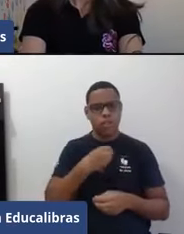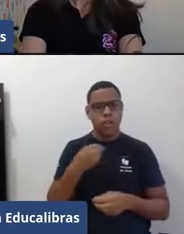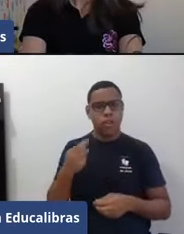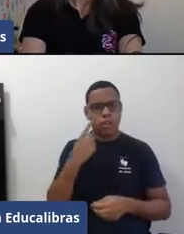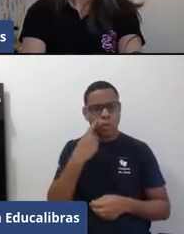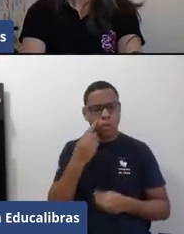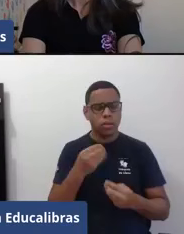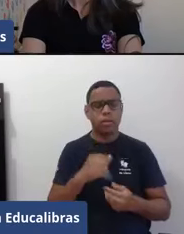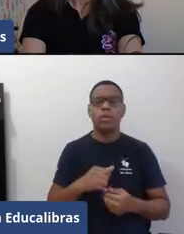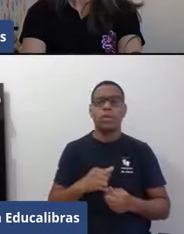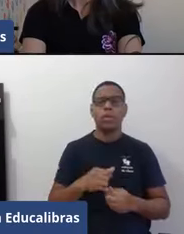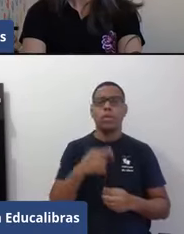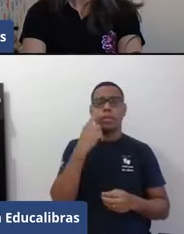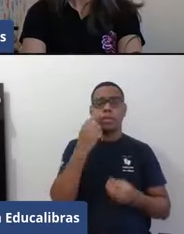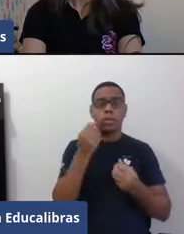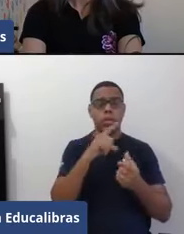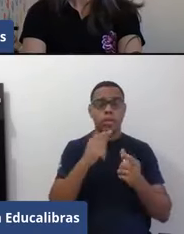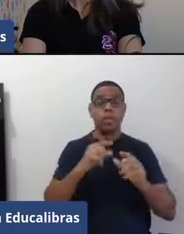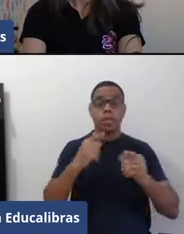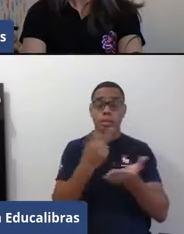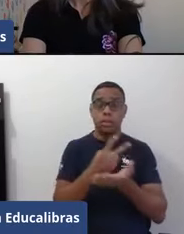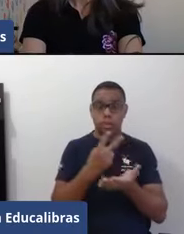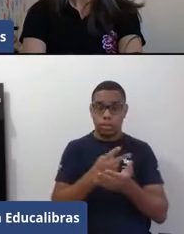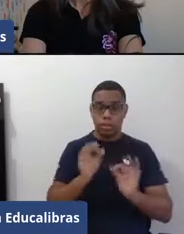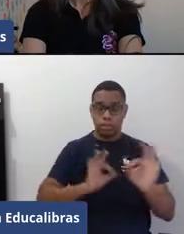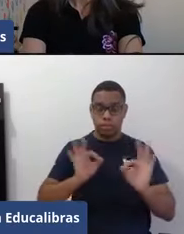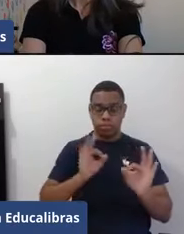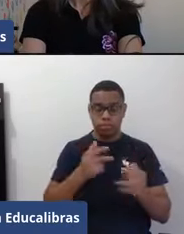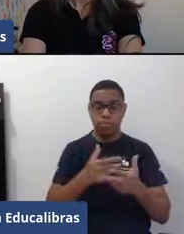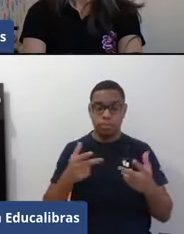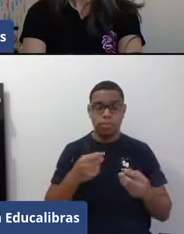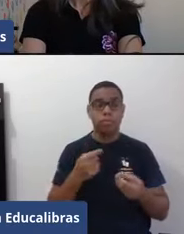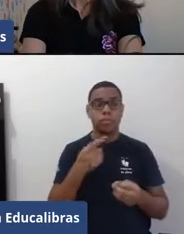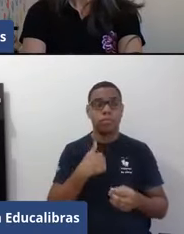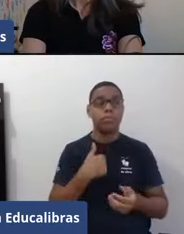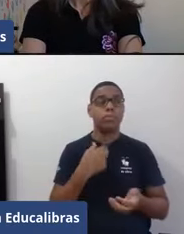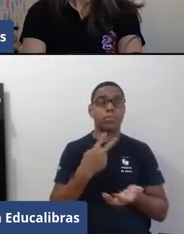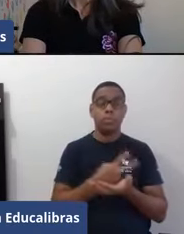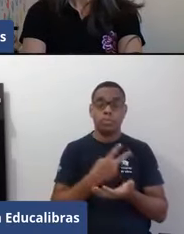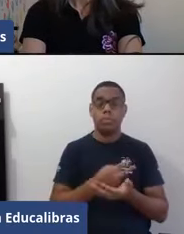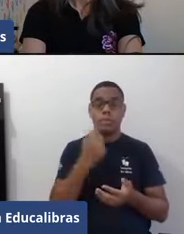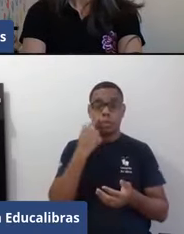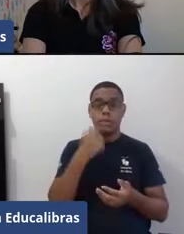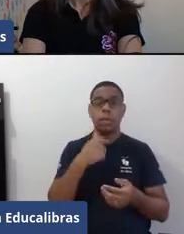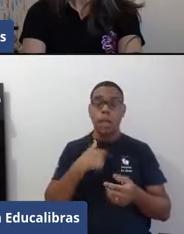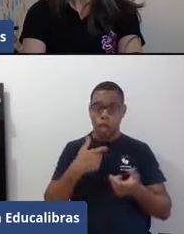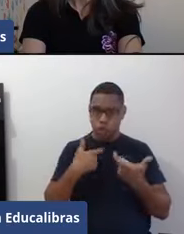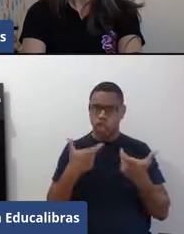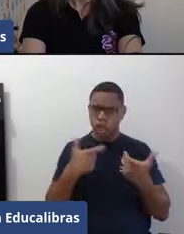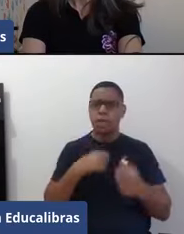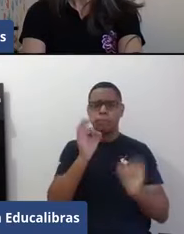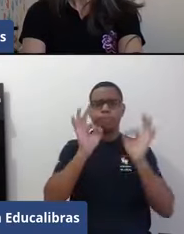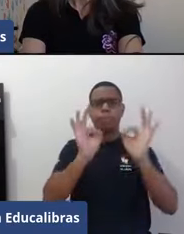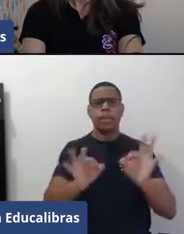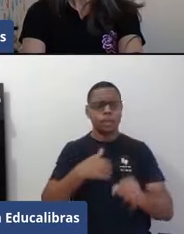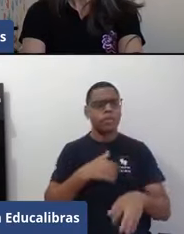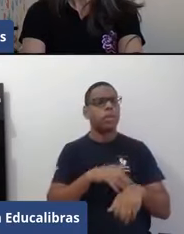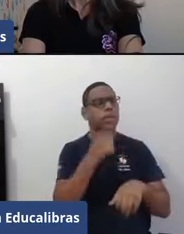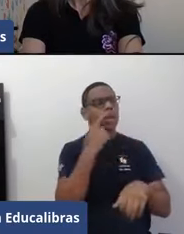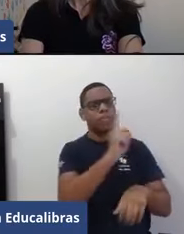esse questionamento, porque toda vez que vai construir alguma coisa na lista, eu sou uma pessoa assim, mãe chata, sabe? Porque eu